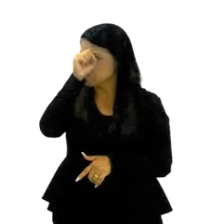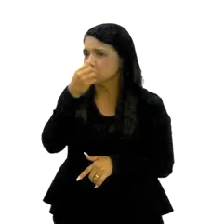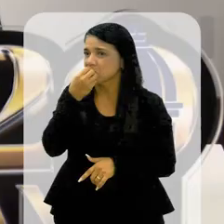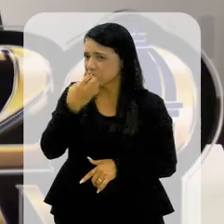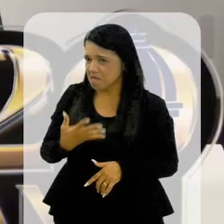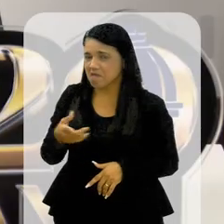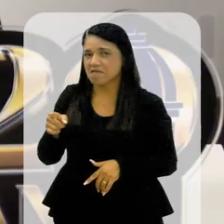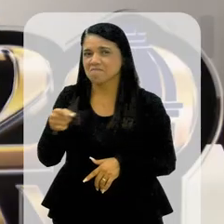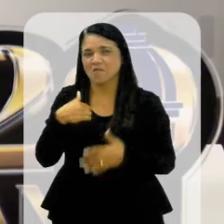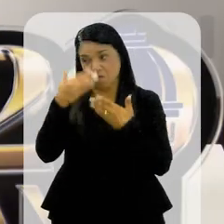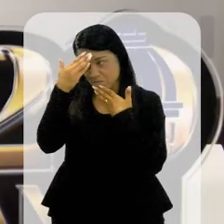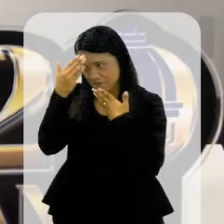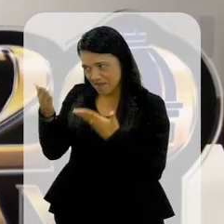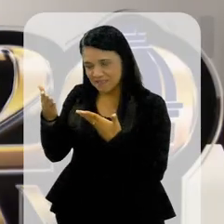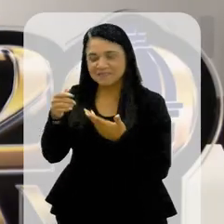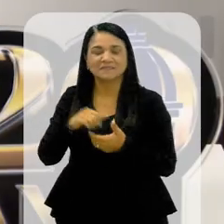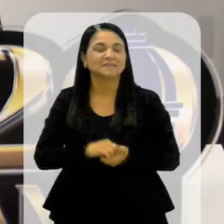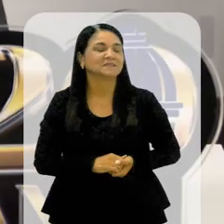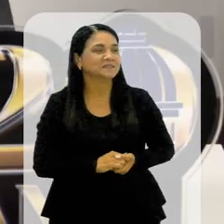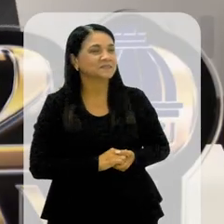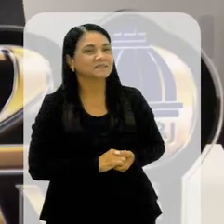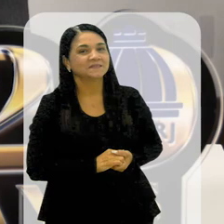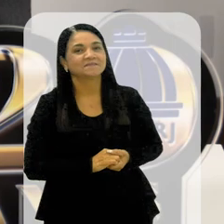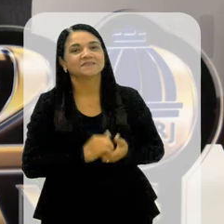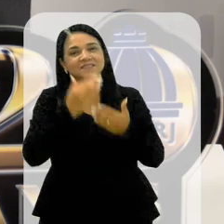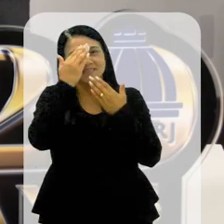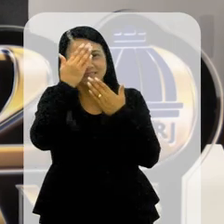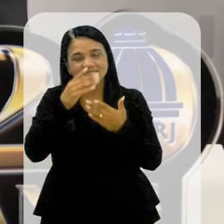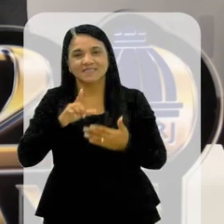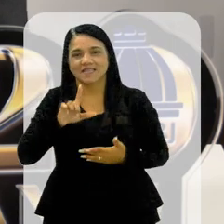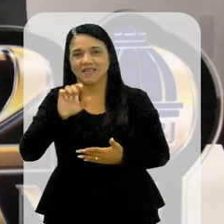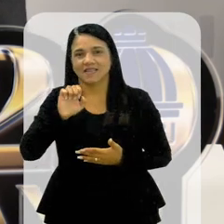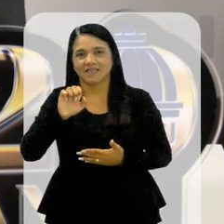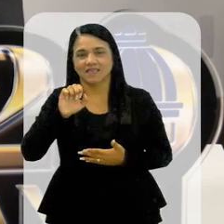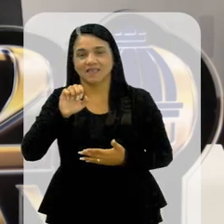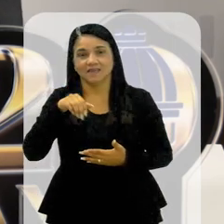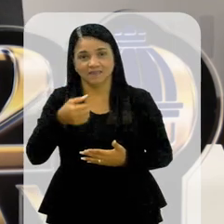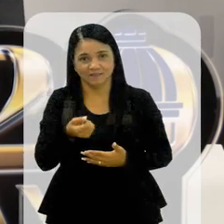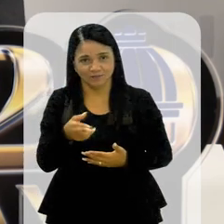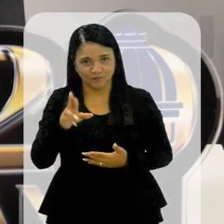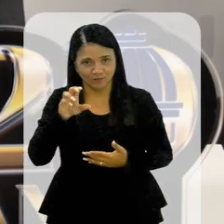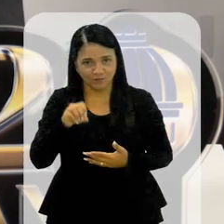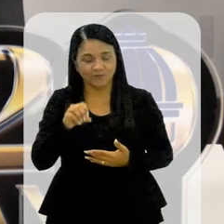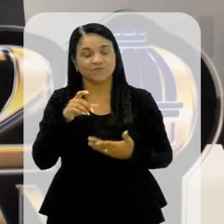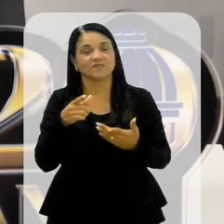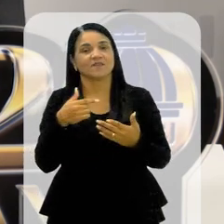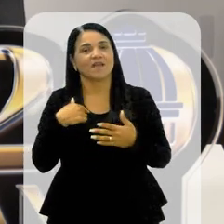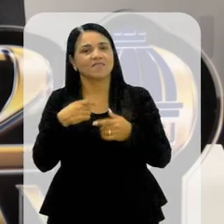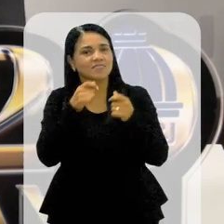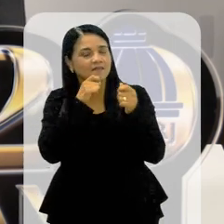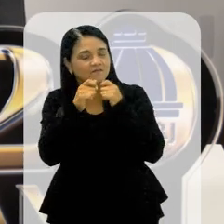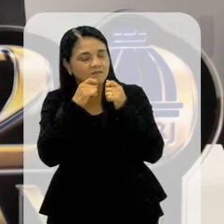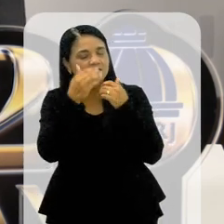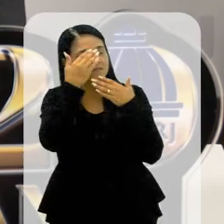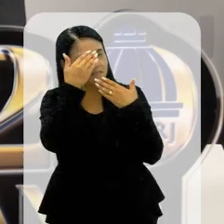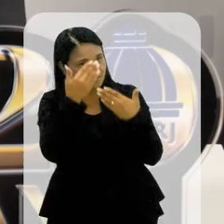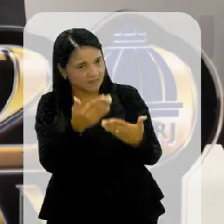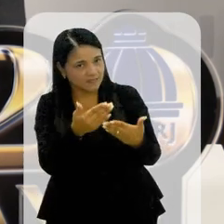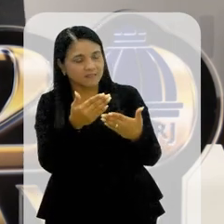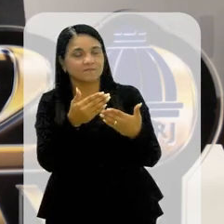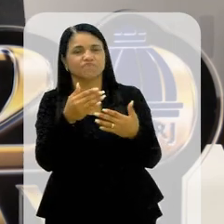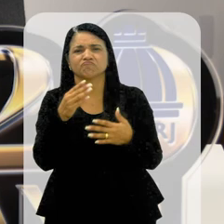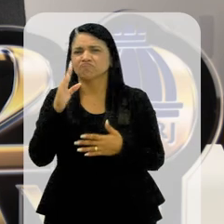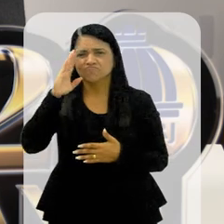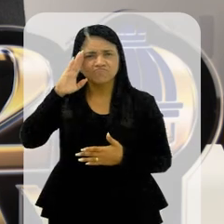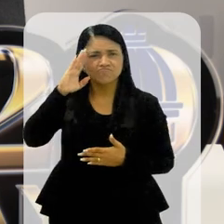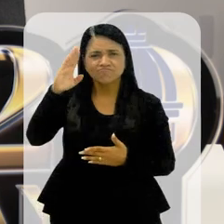você aprendeu muito bem. Obrigado. Leandro, eu quero te agradecer muito a presença. Eu que agradeço. Te agradecer muito a